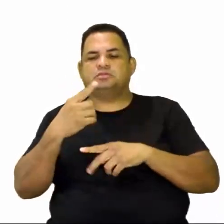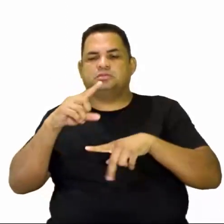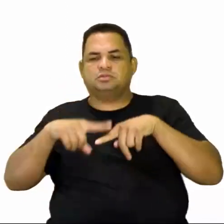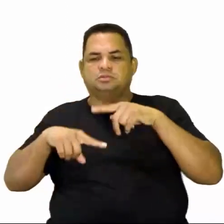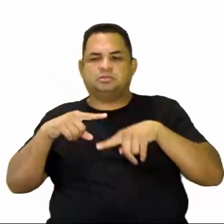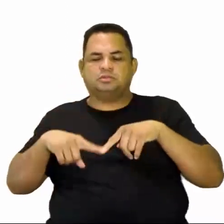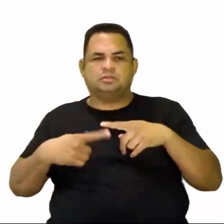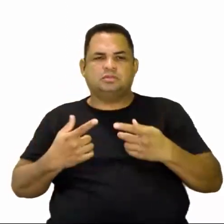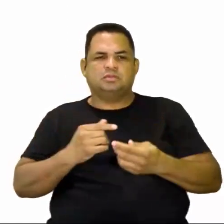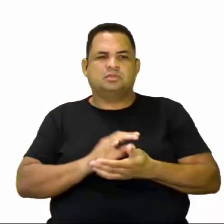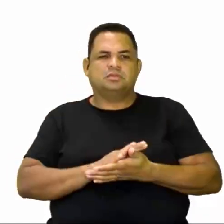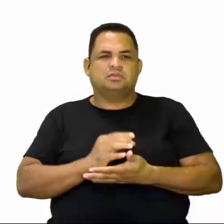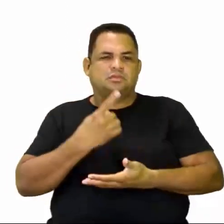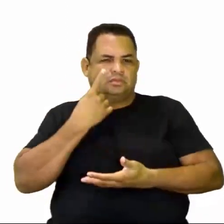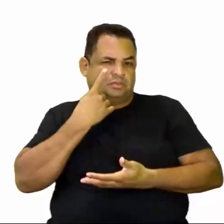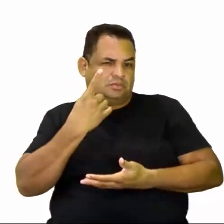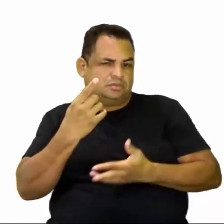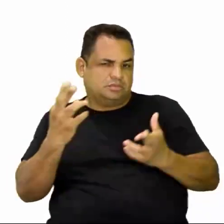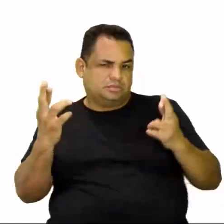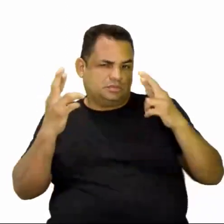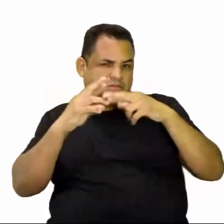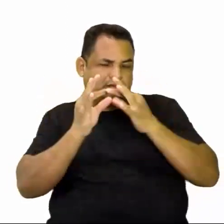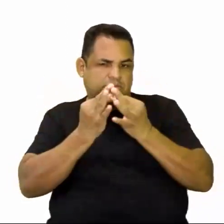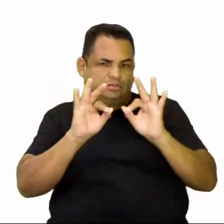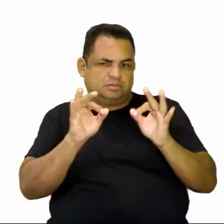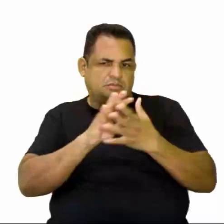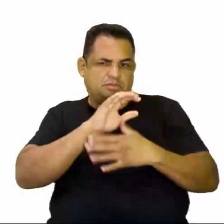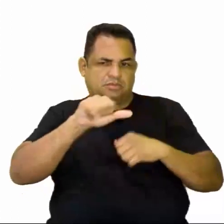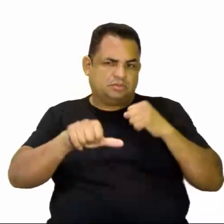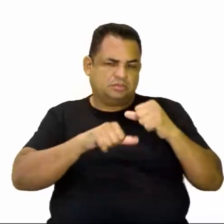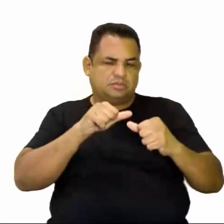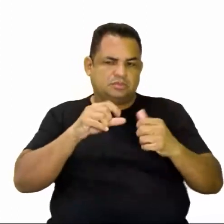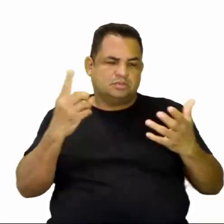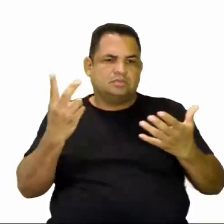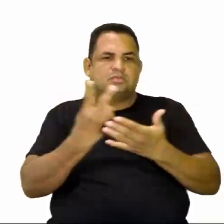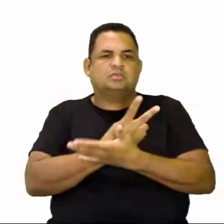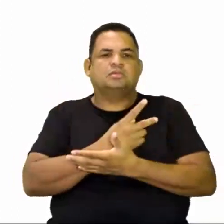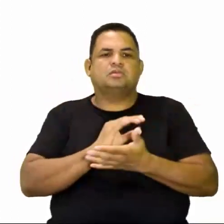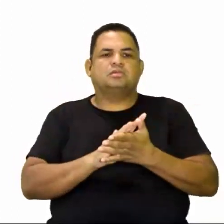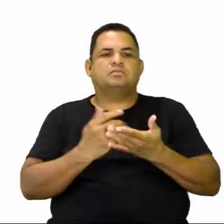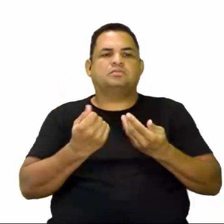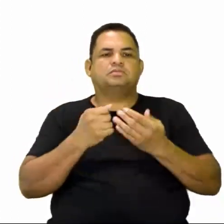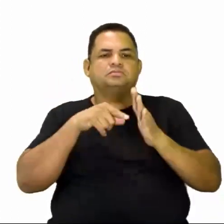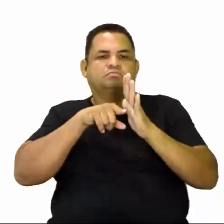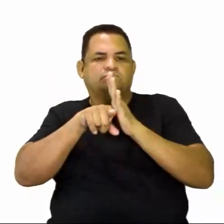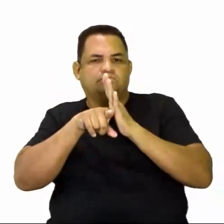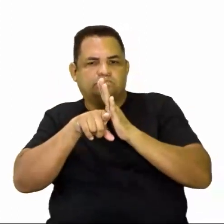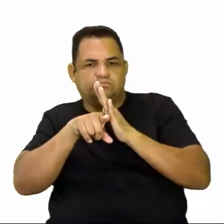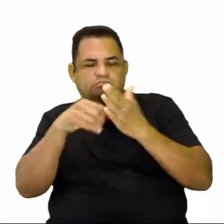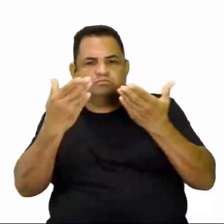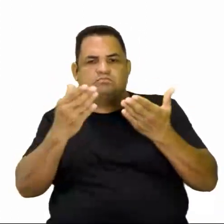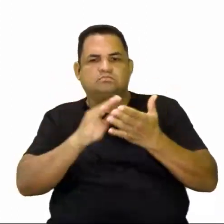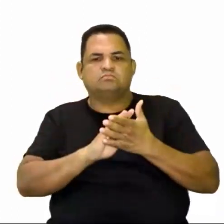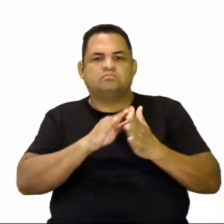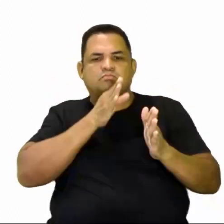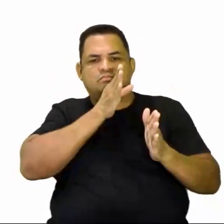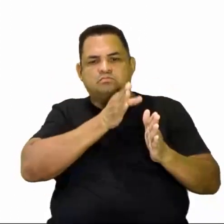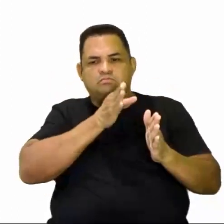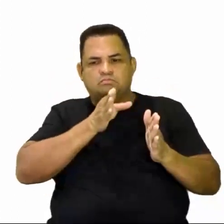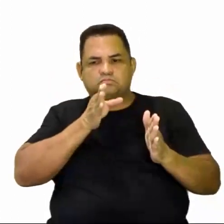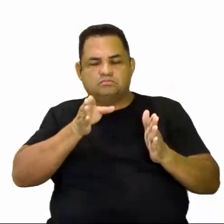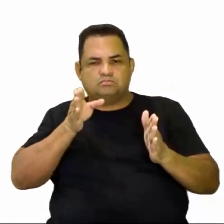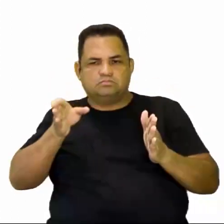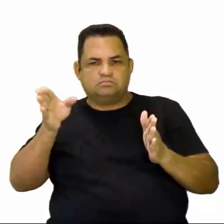se a reação de simples troca realmente ocorrerá, temos que analisar a fila